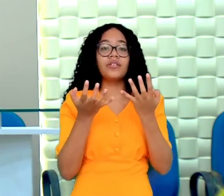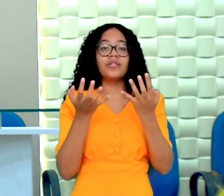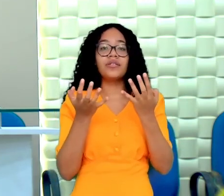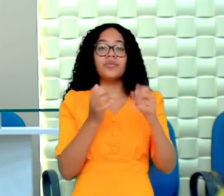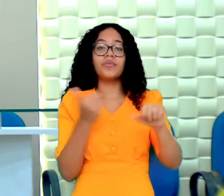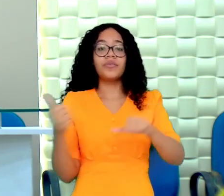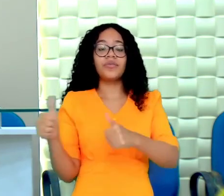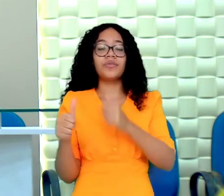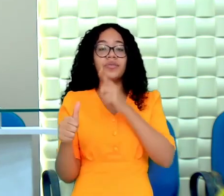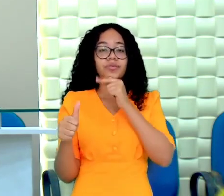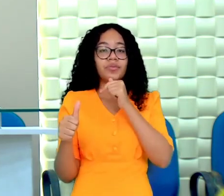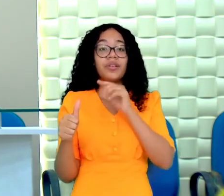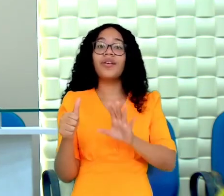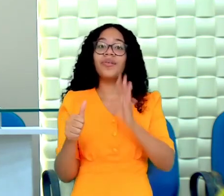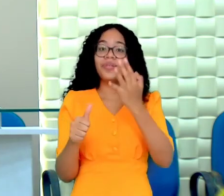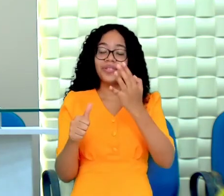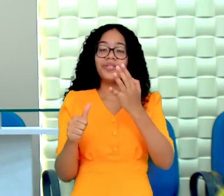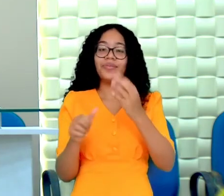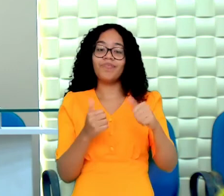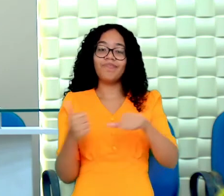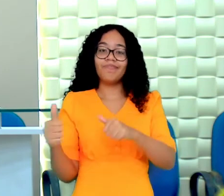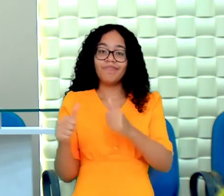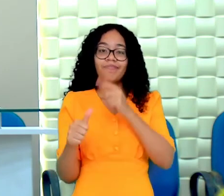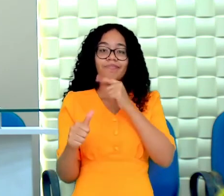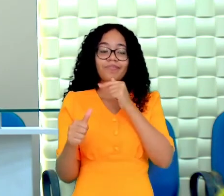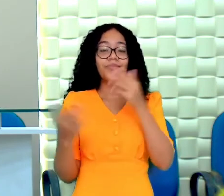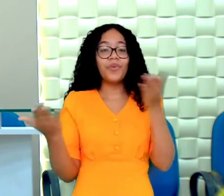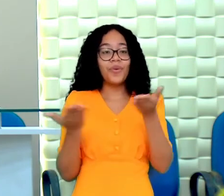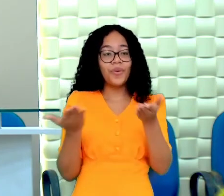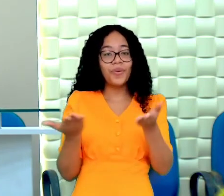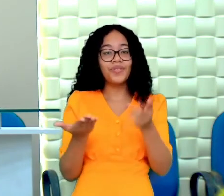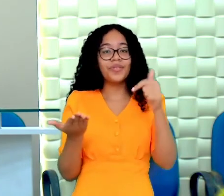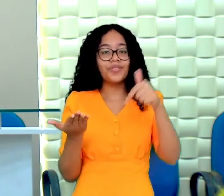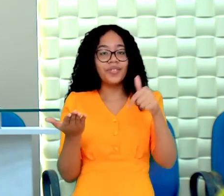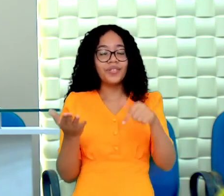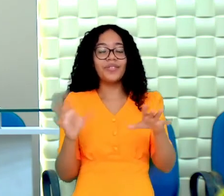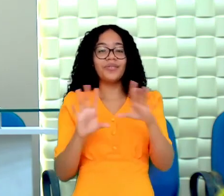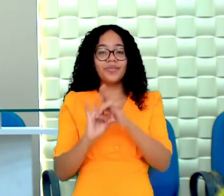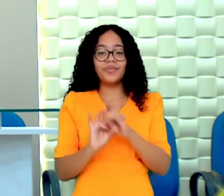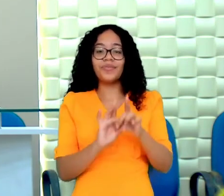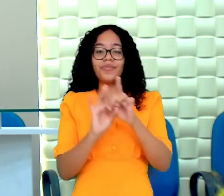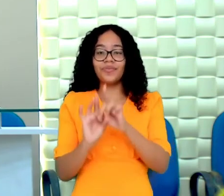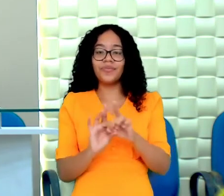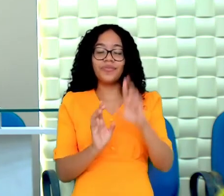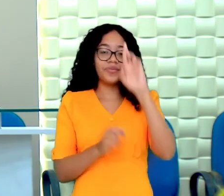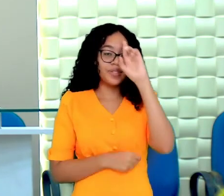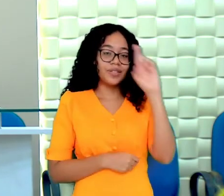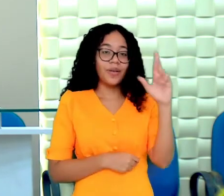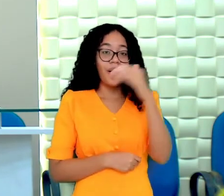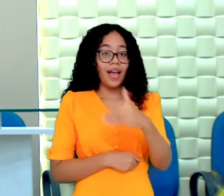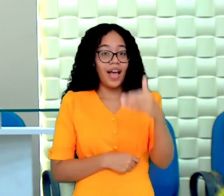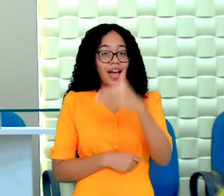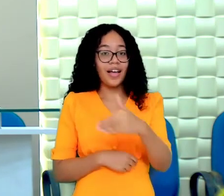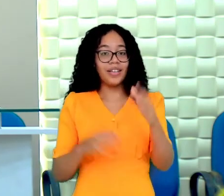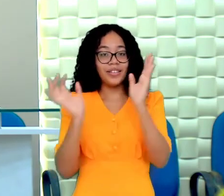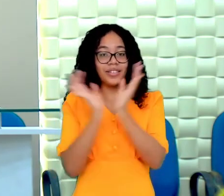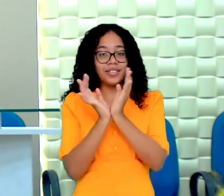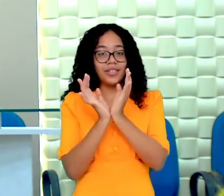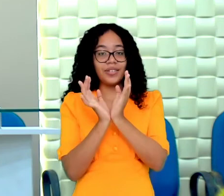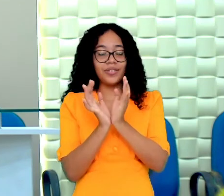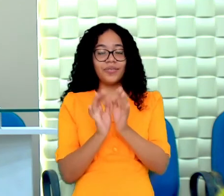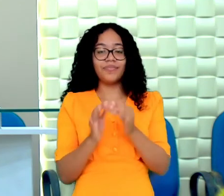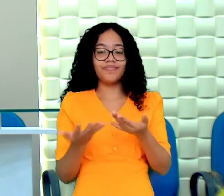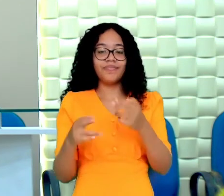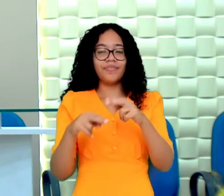batismo, foram batizados em água, hoje estão aqui em comunhão com o Senhor para participar da ceia. Por isso,